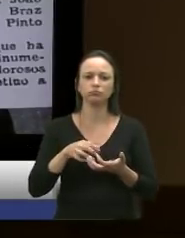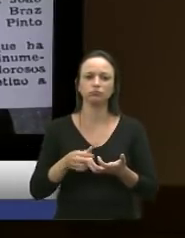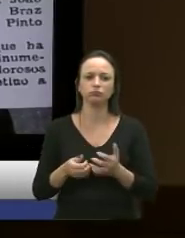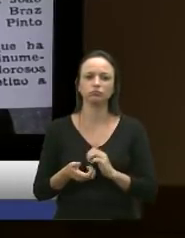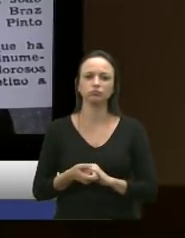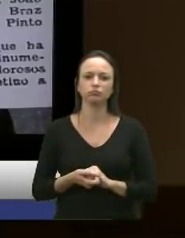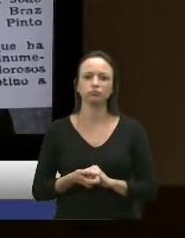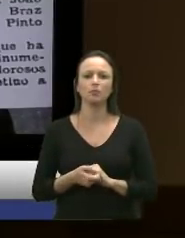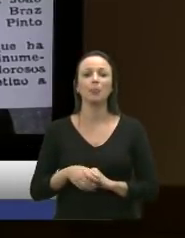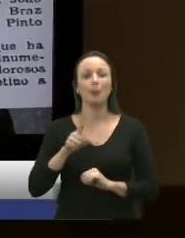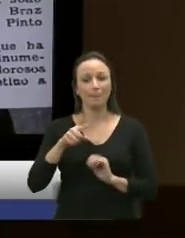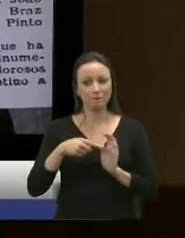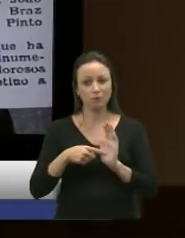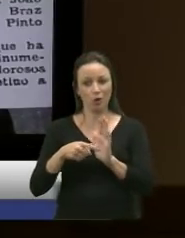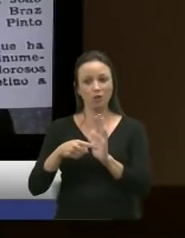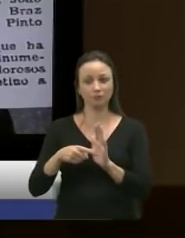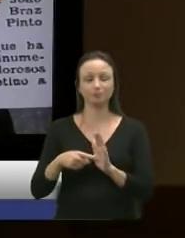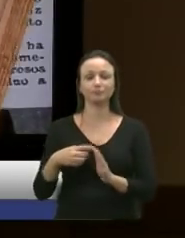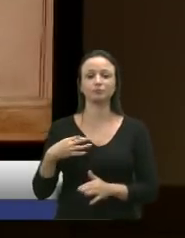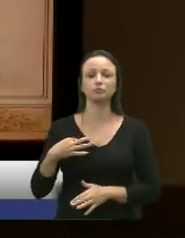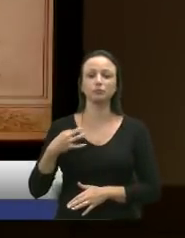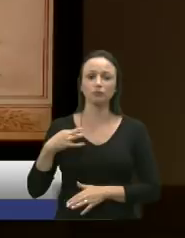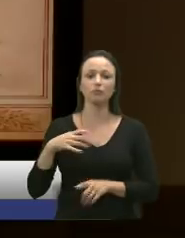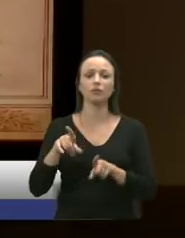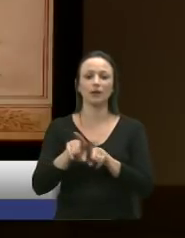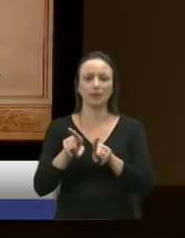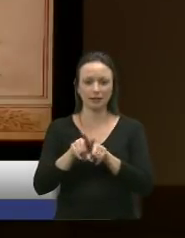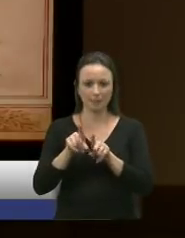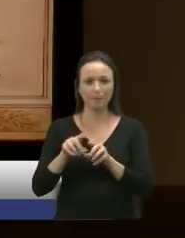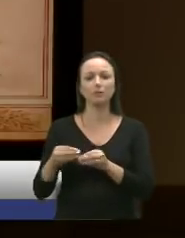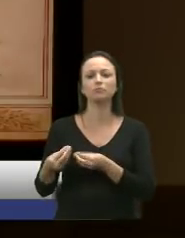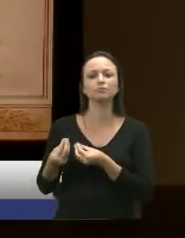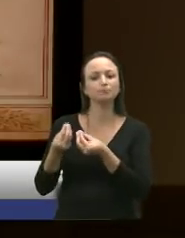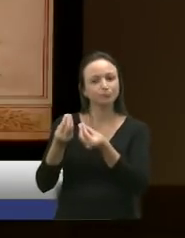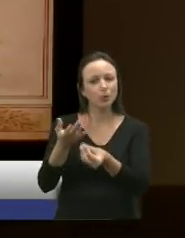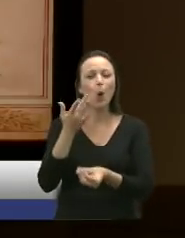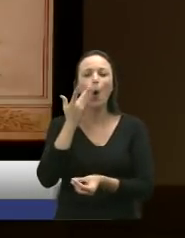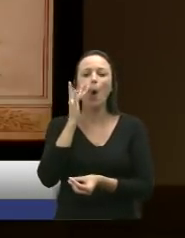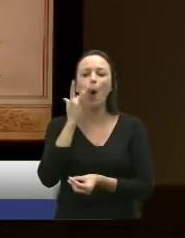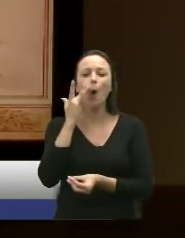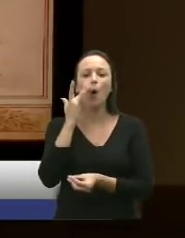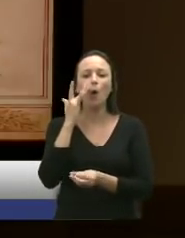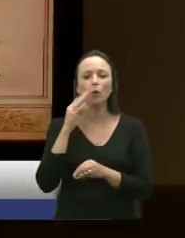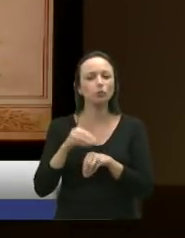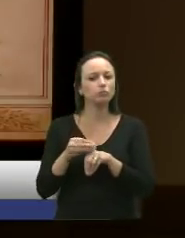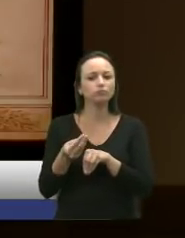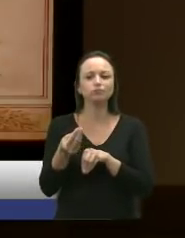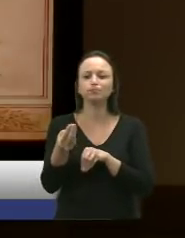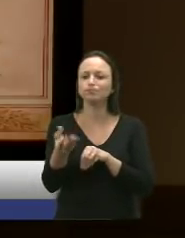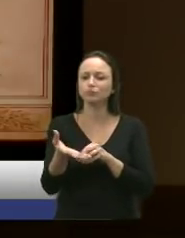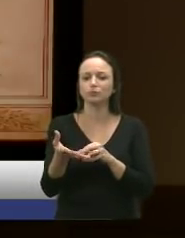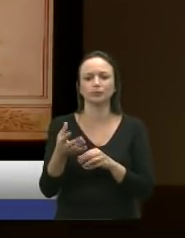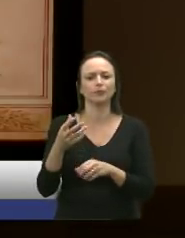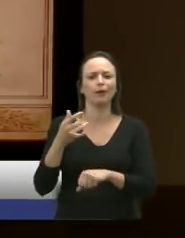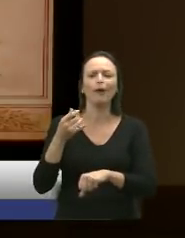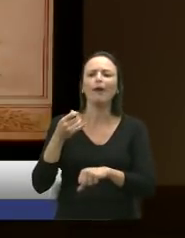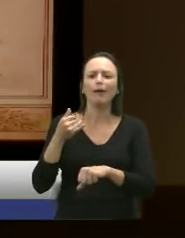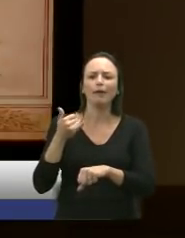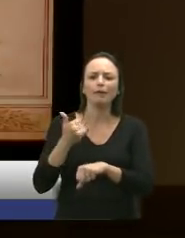Além de se apresentar como voluntário, contribuiu na campanha do ouro para o bem de São Paulo, doando o que ele tinha de troféus e medalhas de